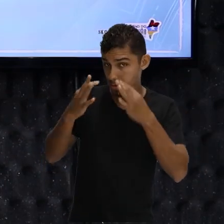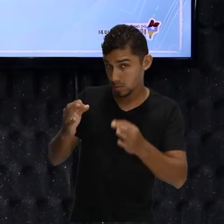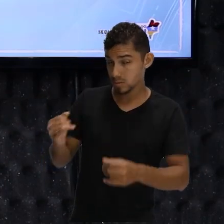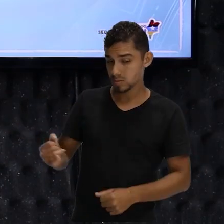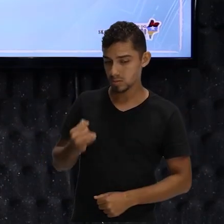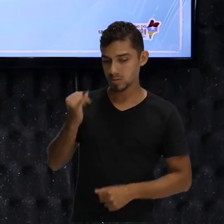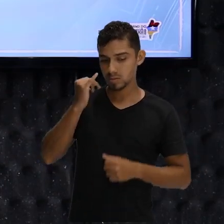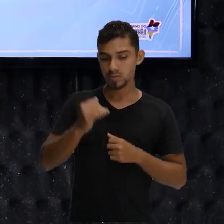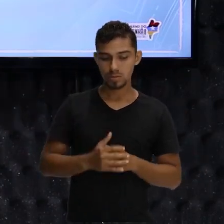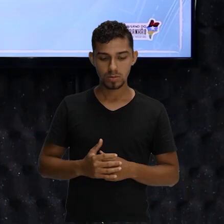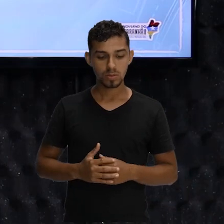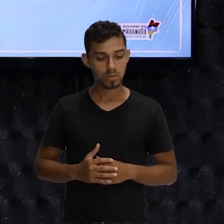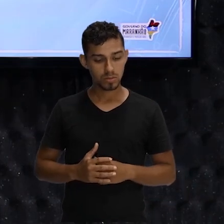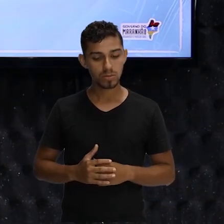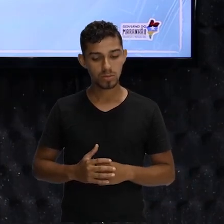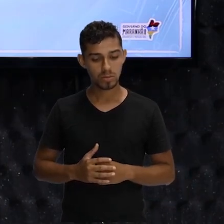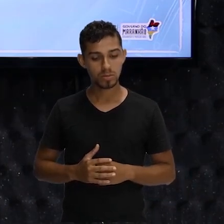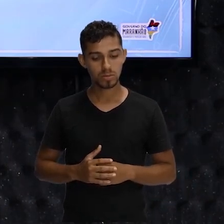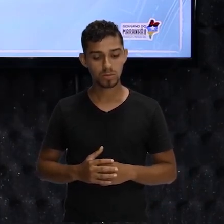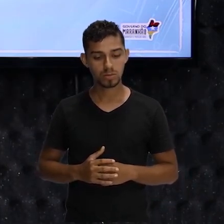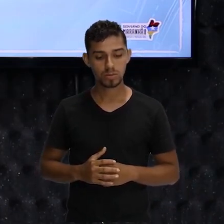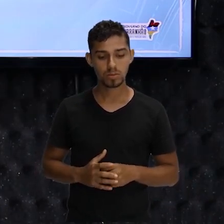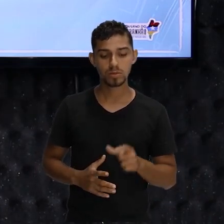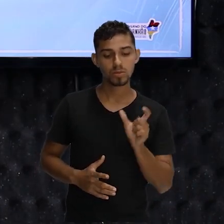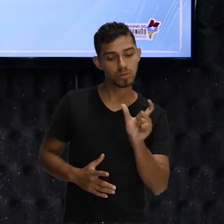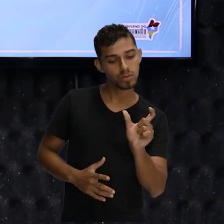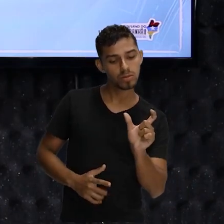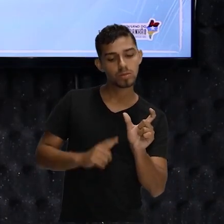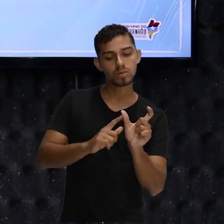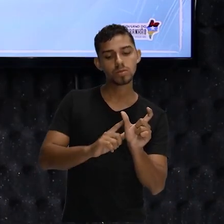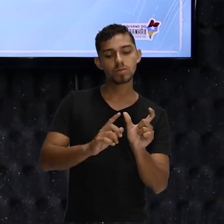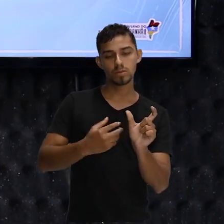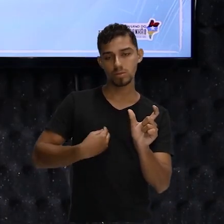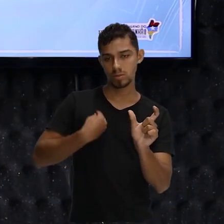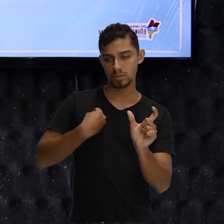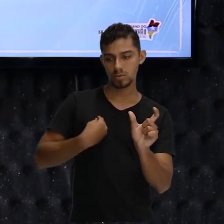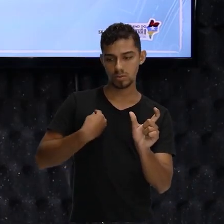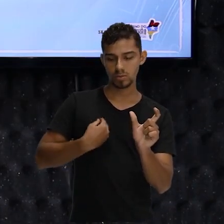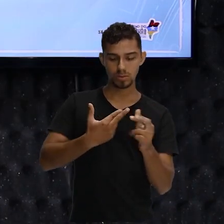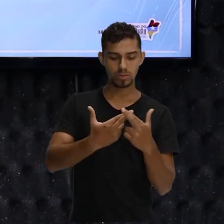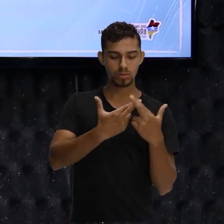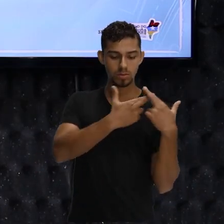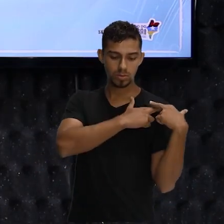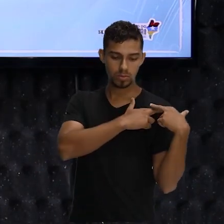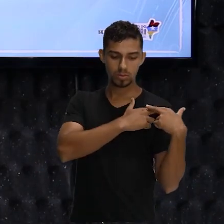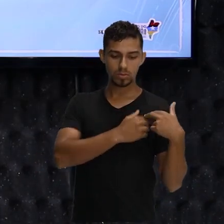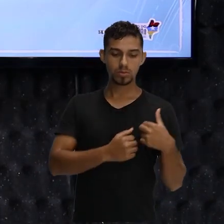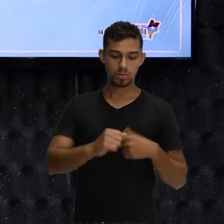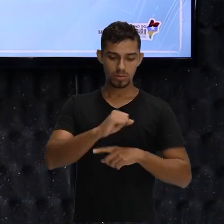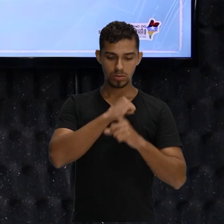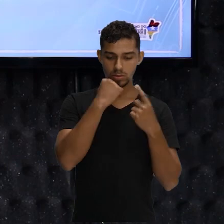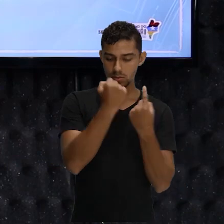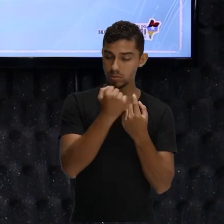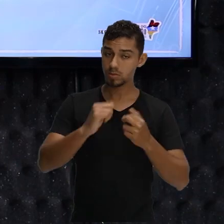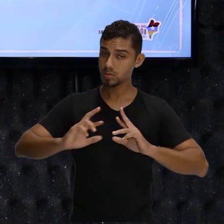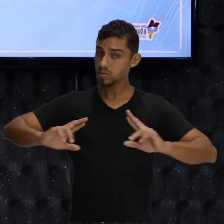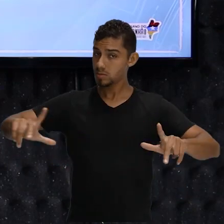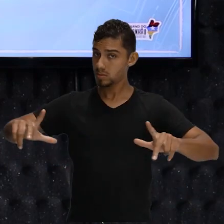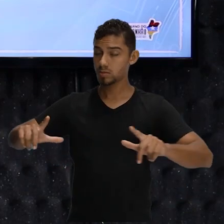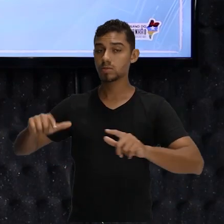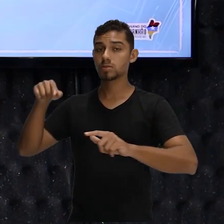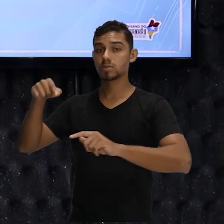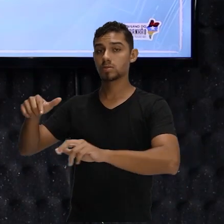importante. Um mesmo status social pode envolver diferentes papéis